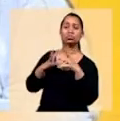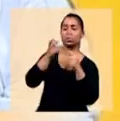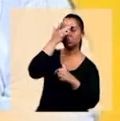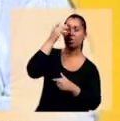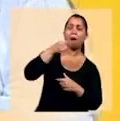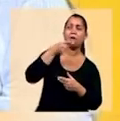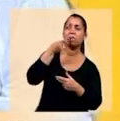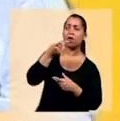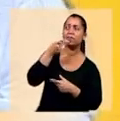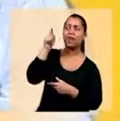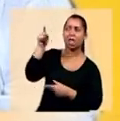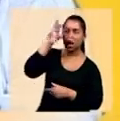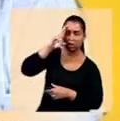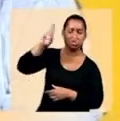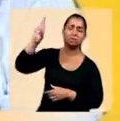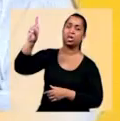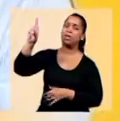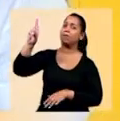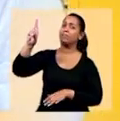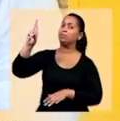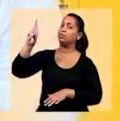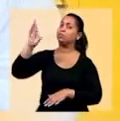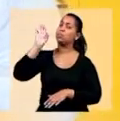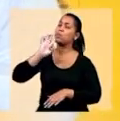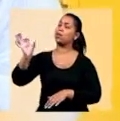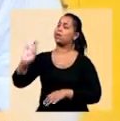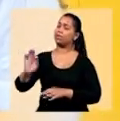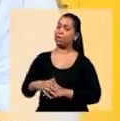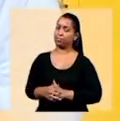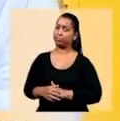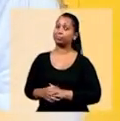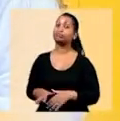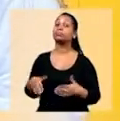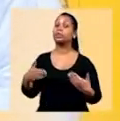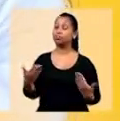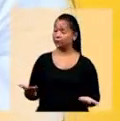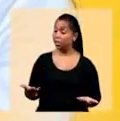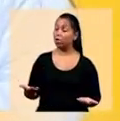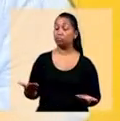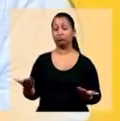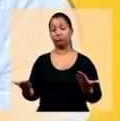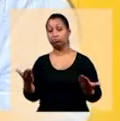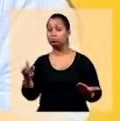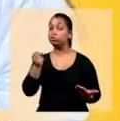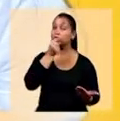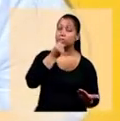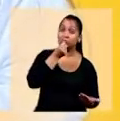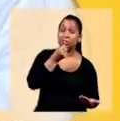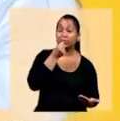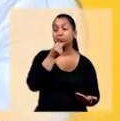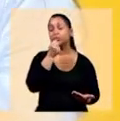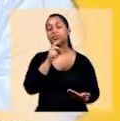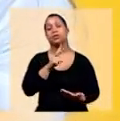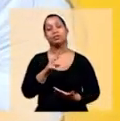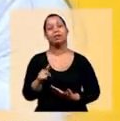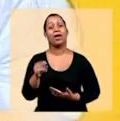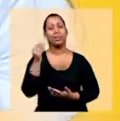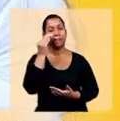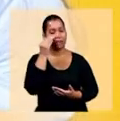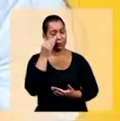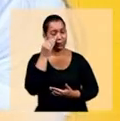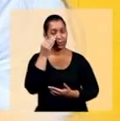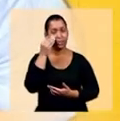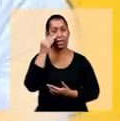todo mundo falando que aquele líder ali não é bacana. Não é? Então, confronta com as entrevistas e assim a gente vai